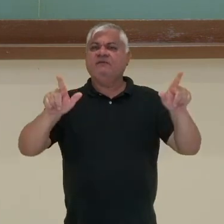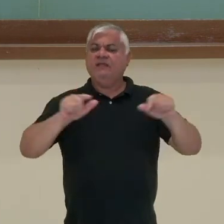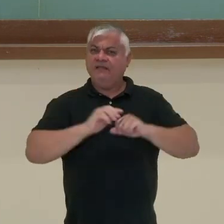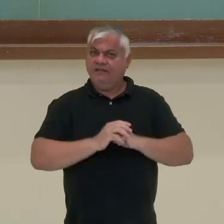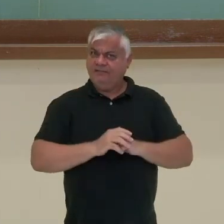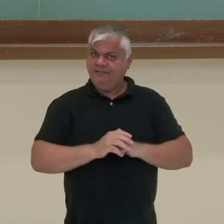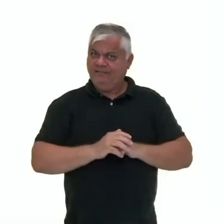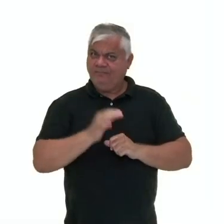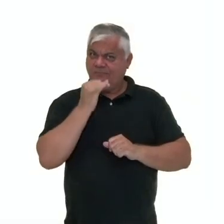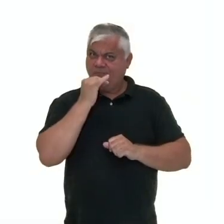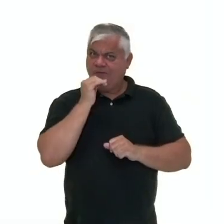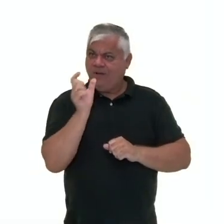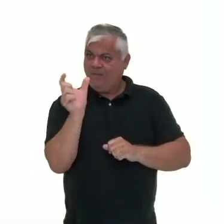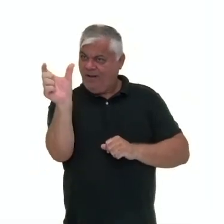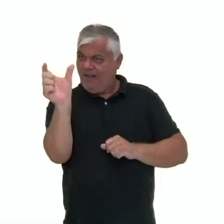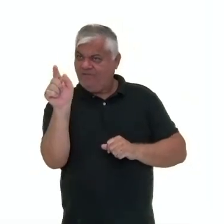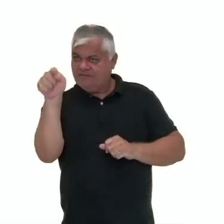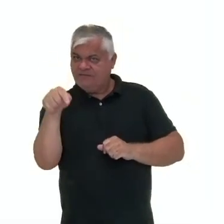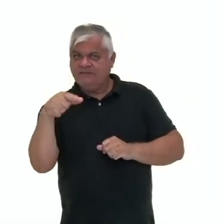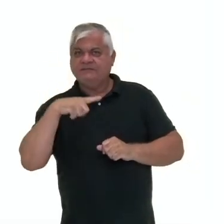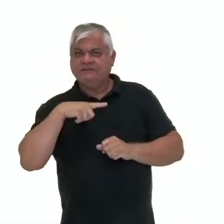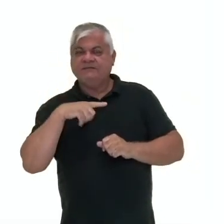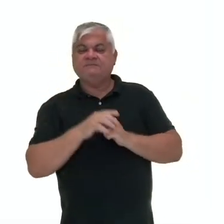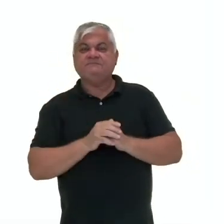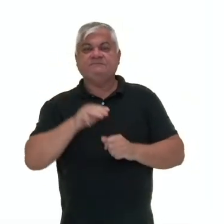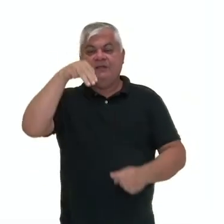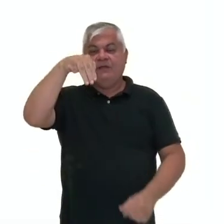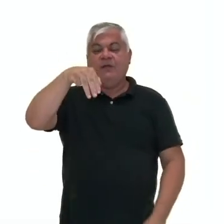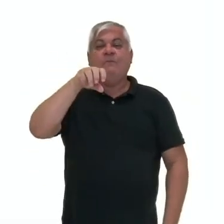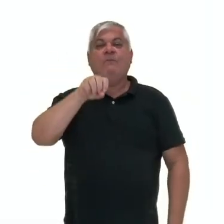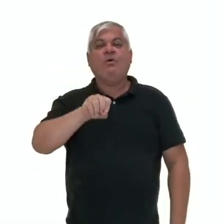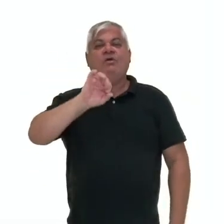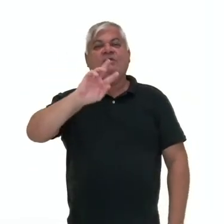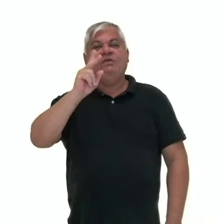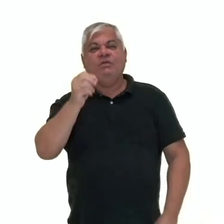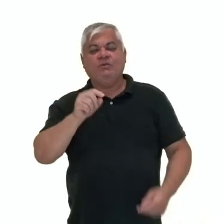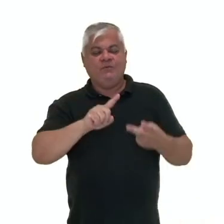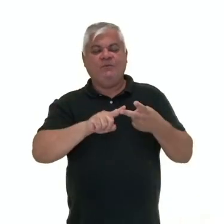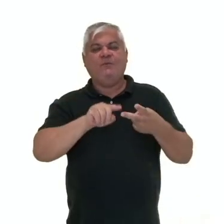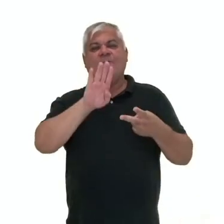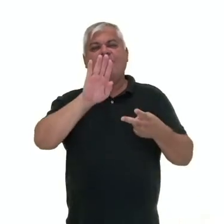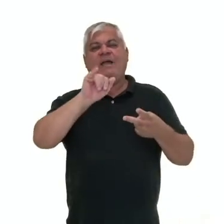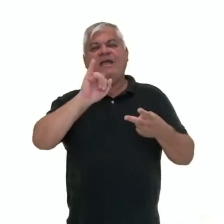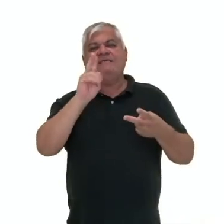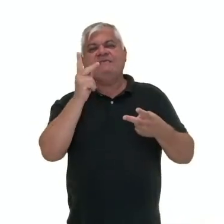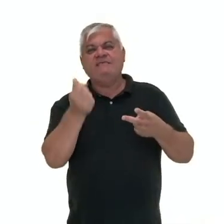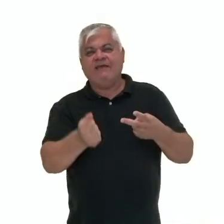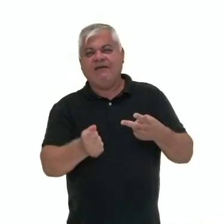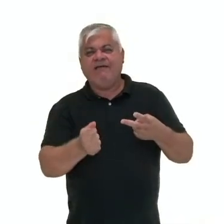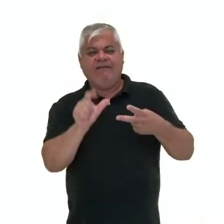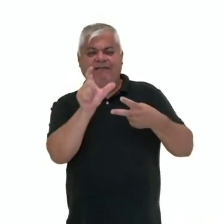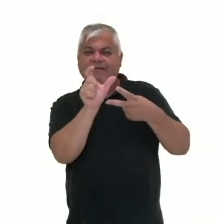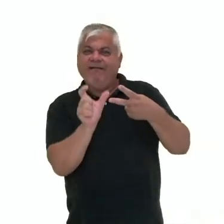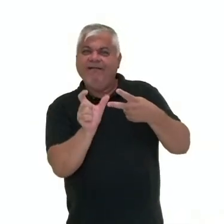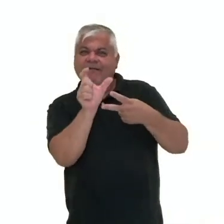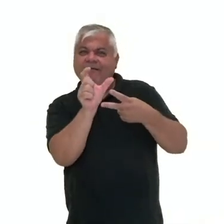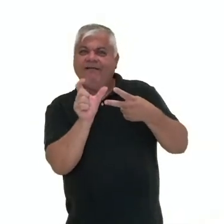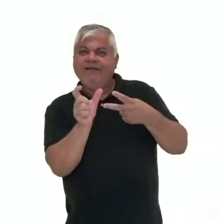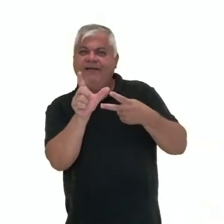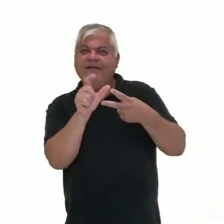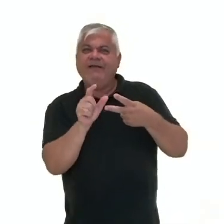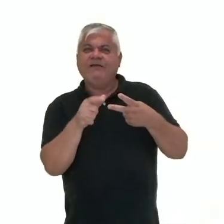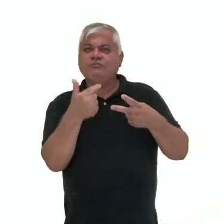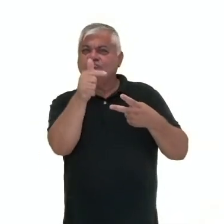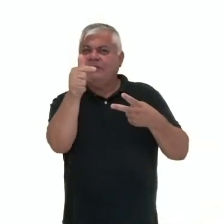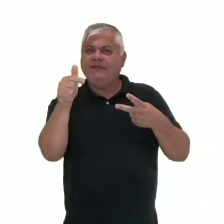relação a outras palavras. Então, moinho, rainha, bainha, algumas palavrinhas ali sem acento,